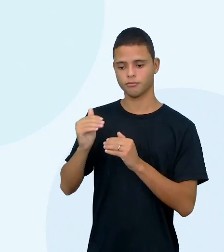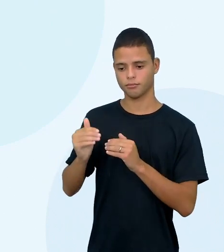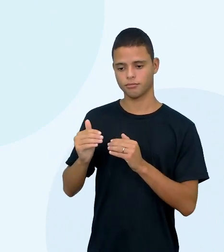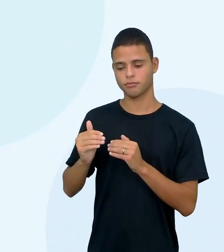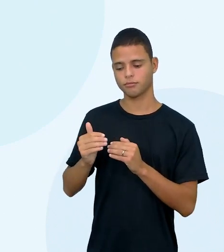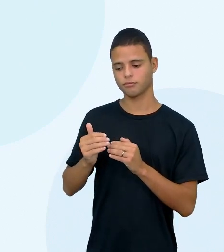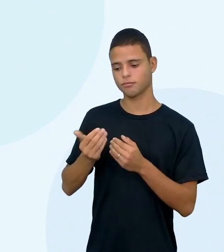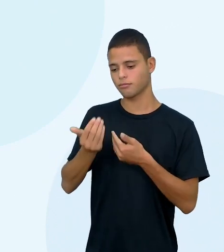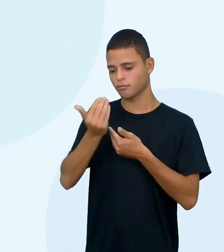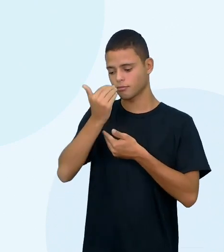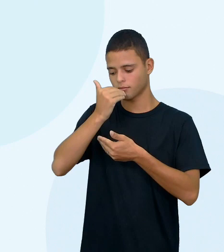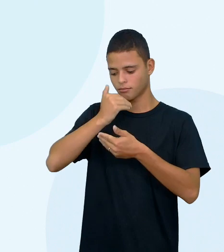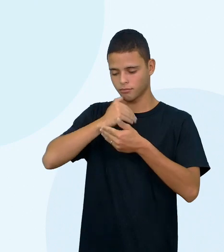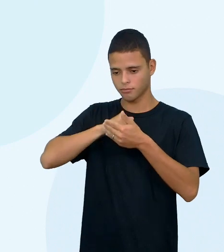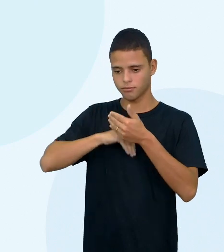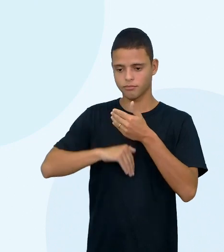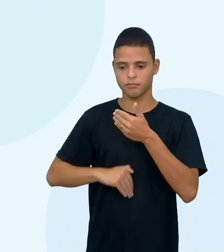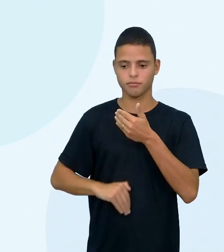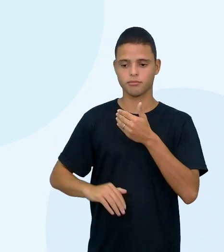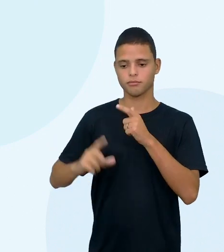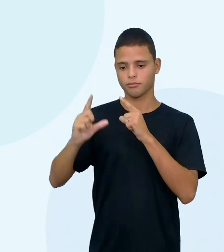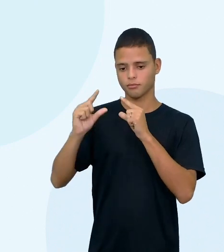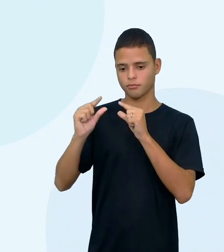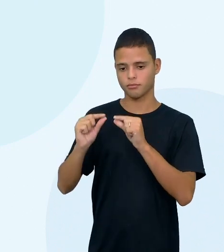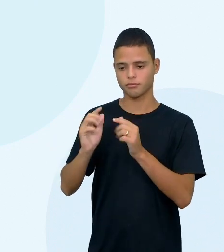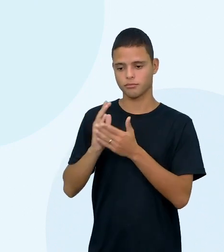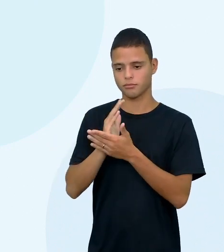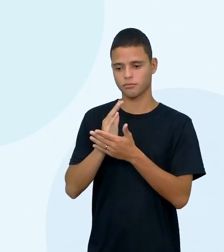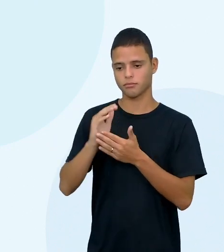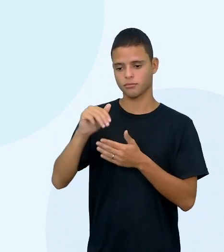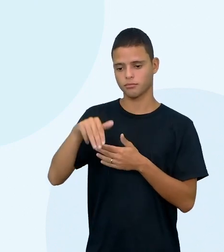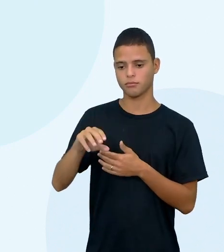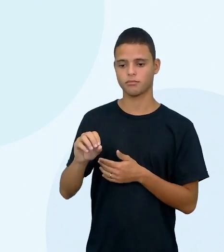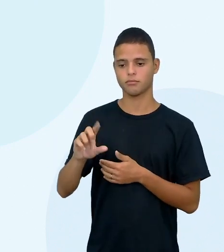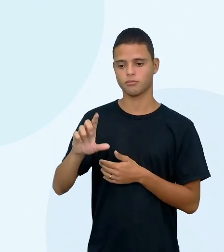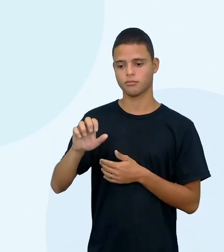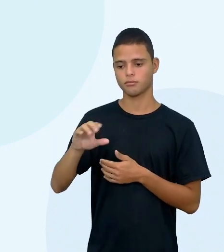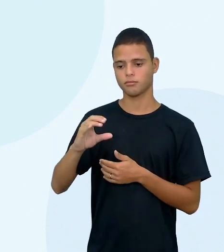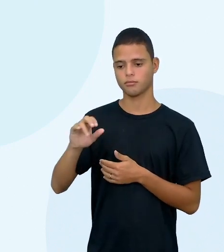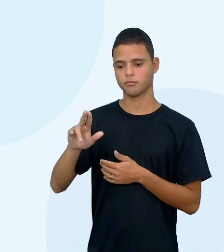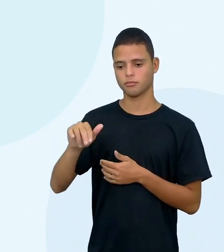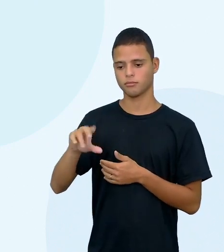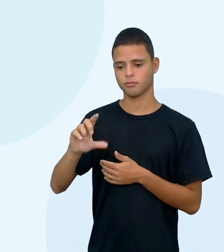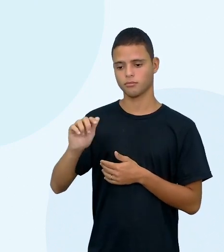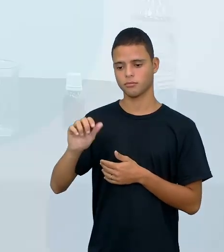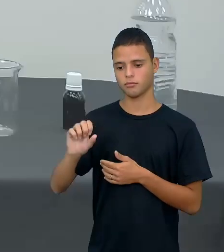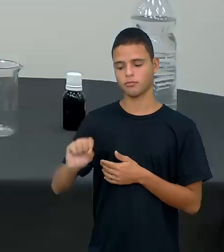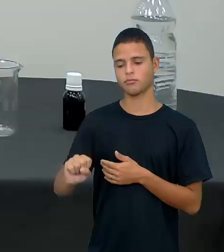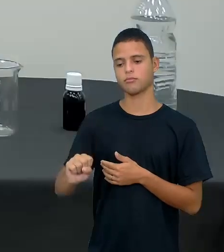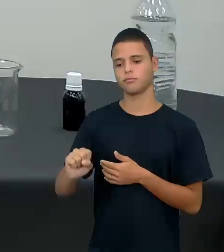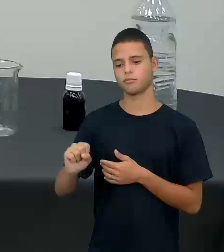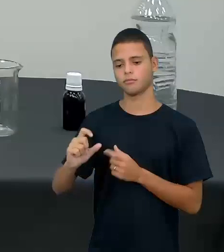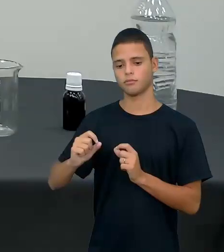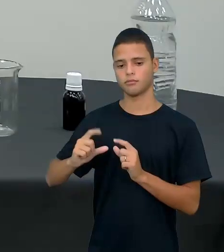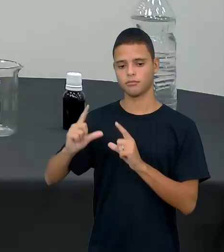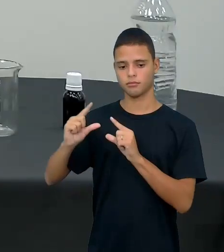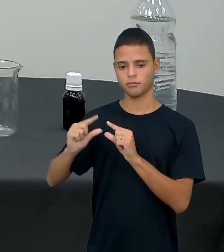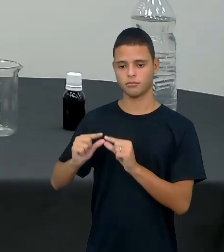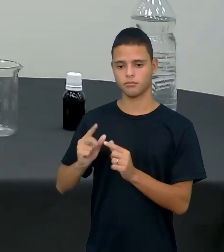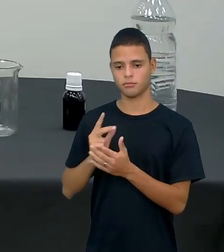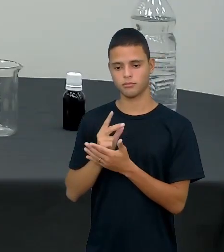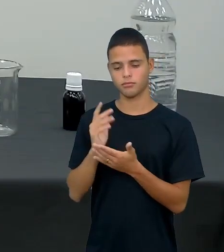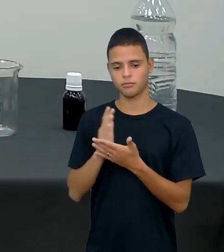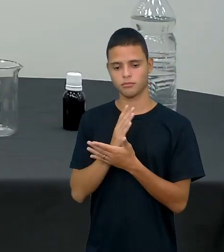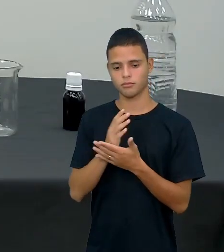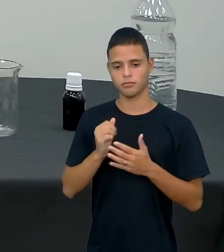Seria a redução, então, de moléculas maiores em menores, sempre com a ação de enzimas